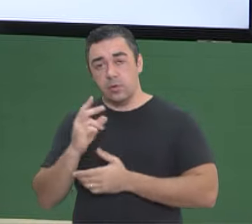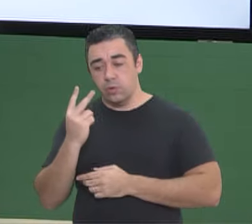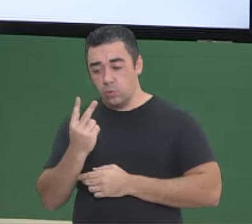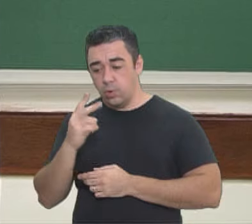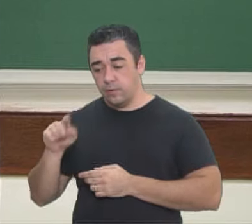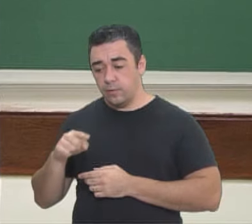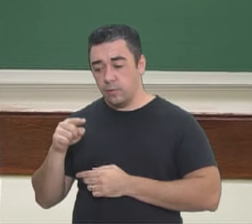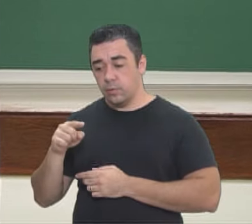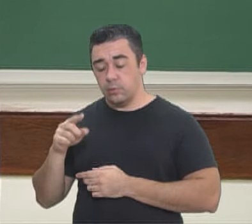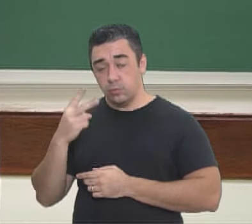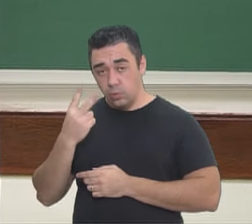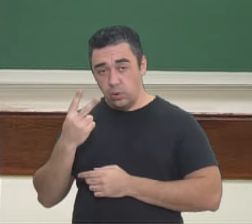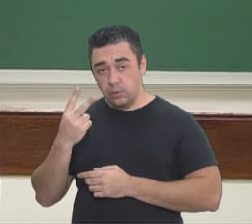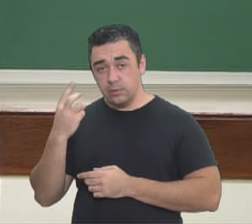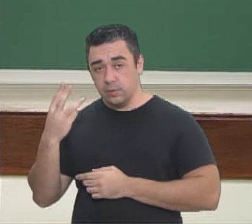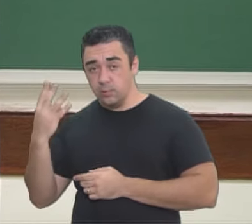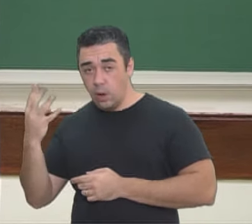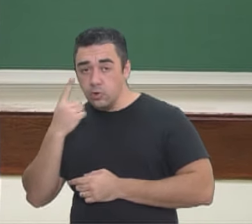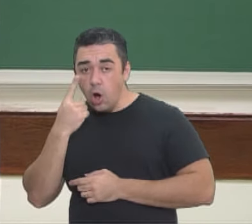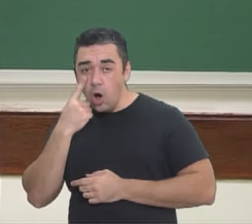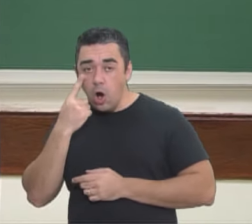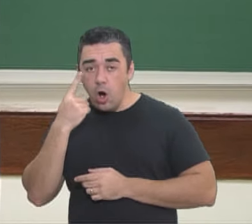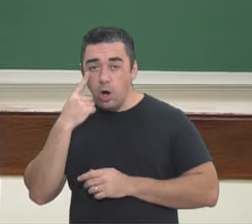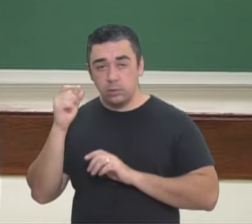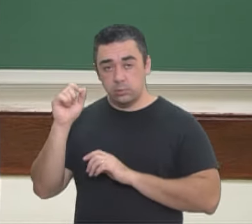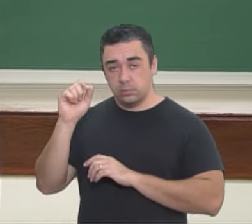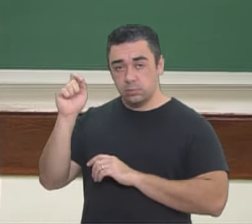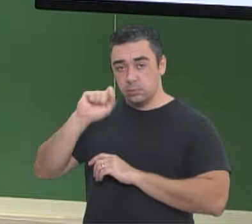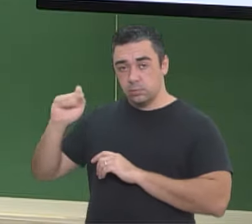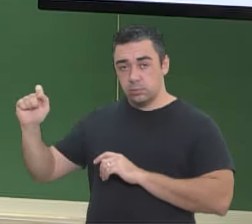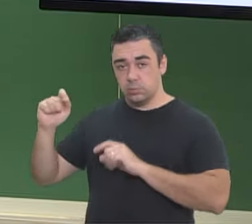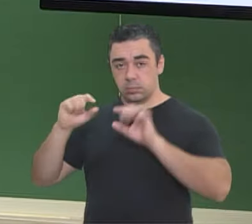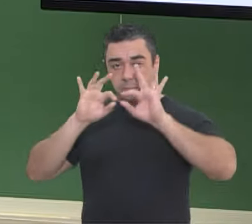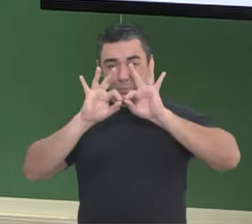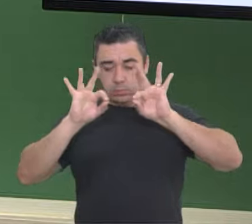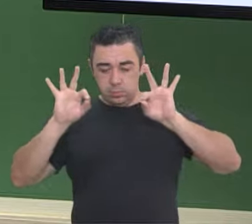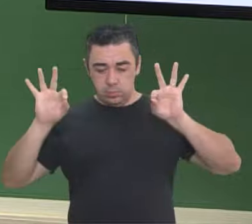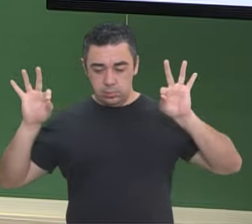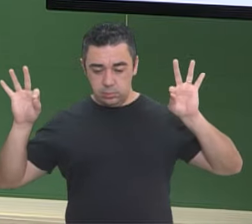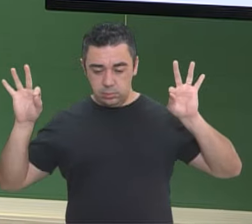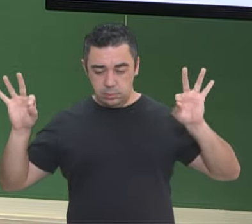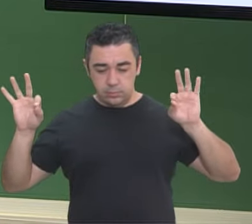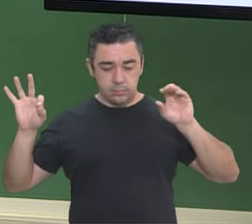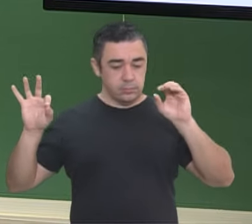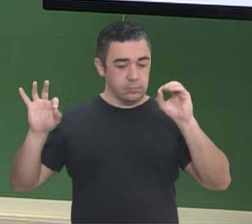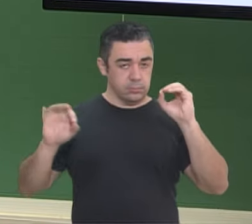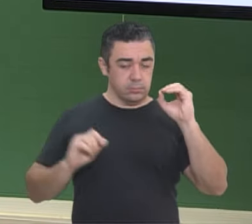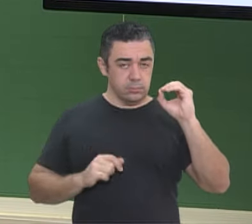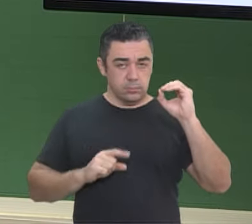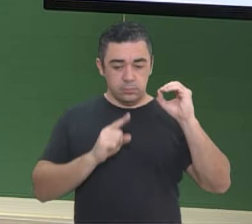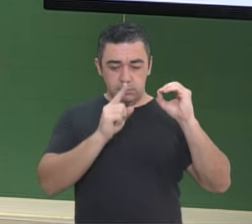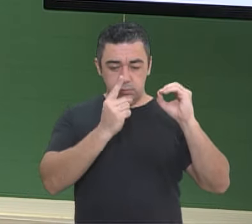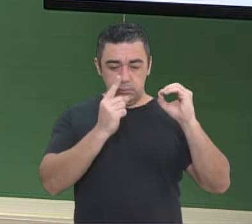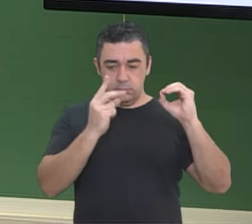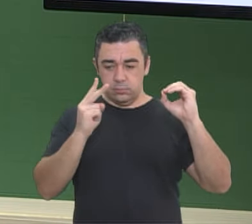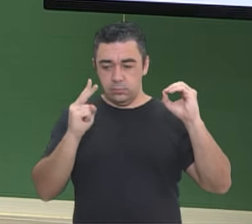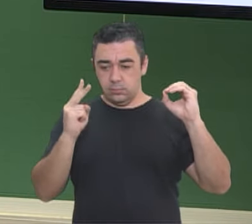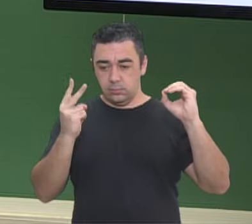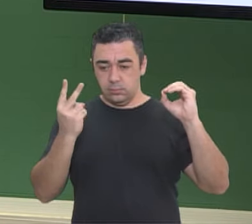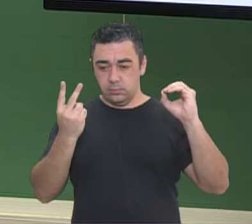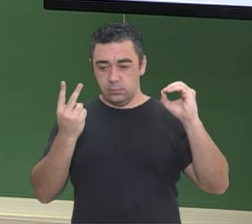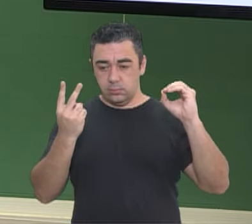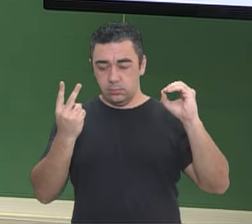3 quartos. Dá uma olhada aqui. Olha só, na minha reta numérica, né? 0, 1,